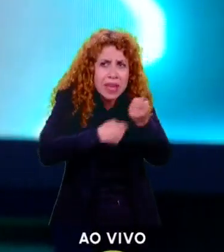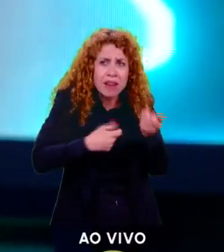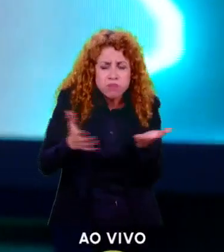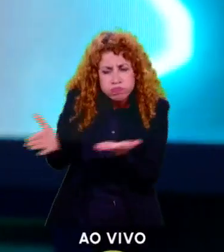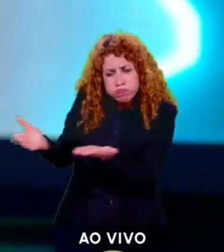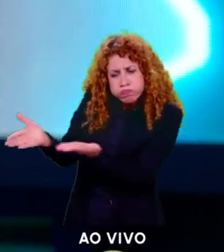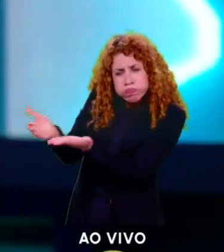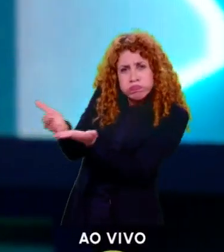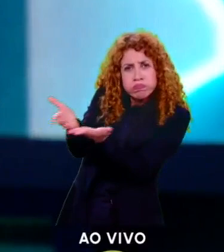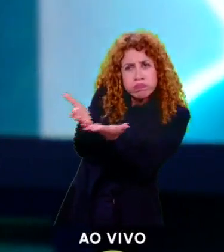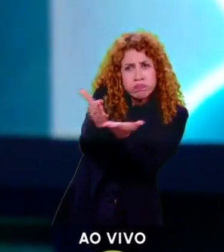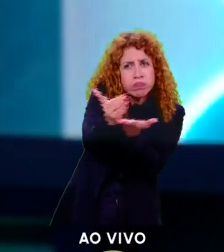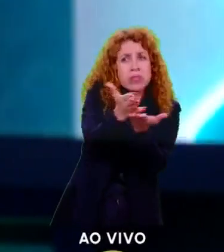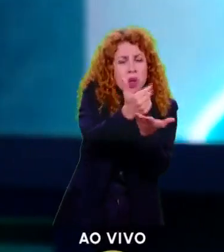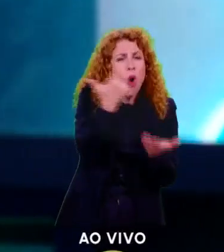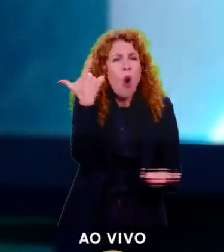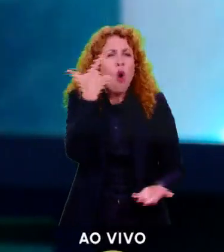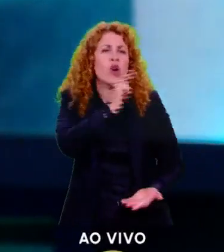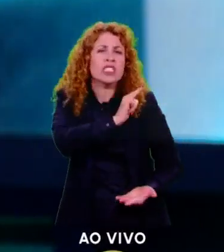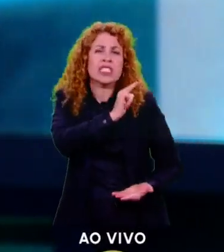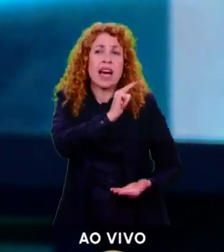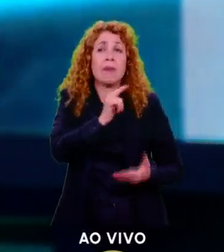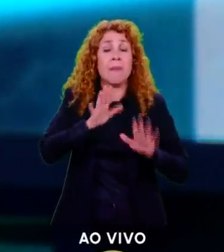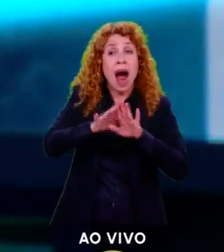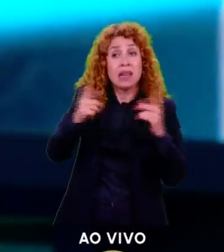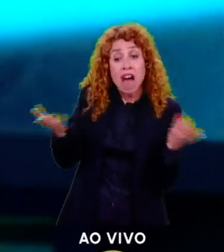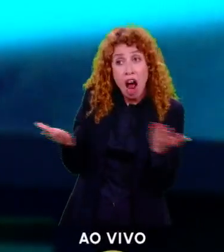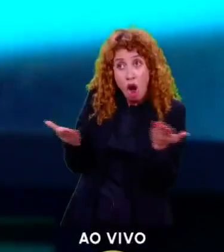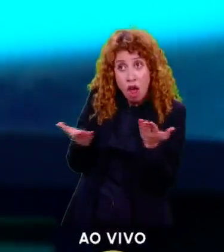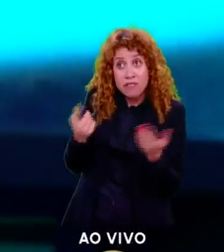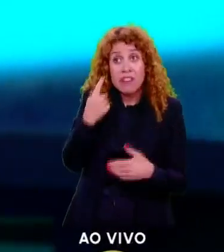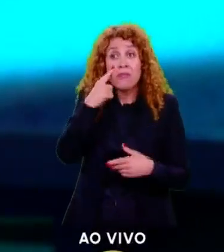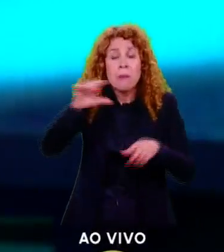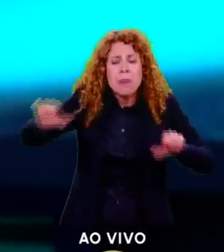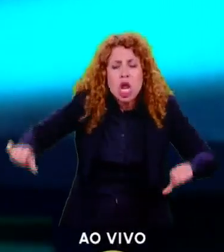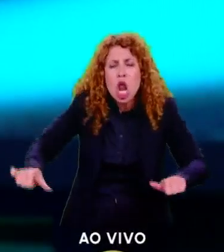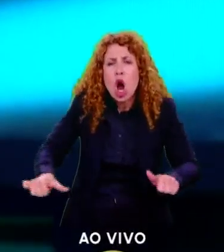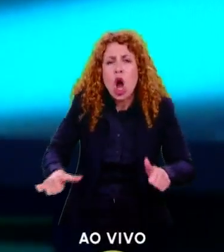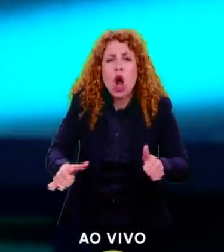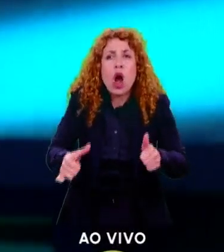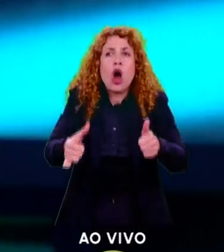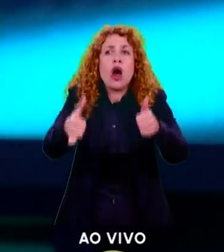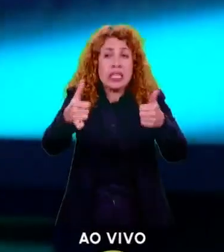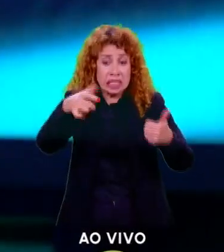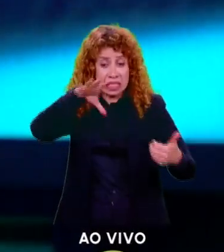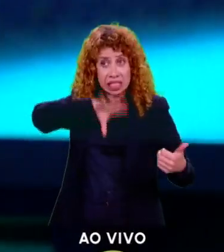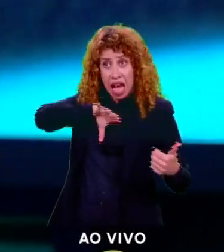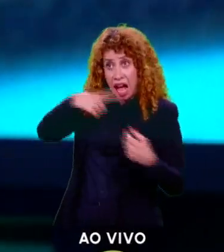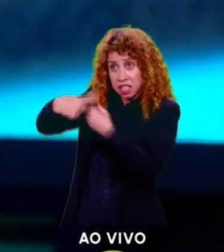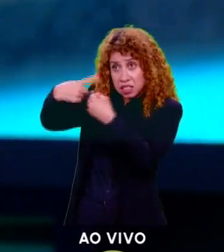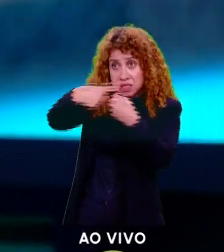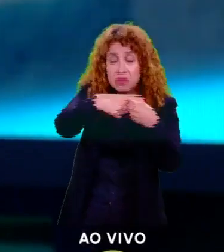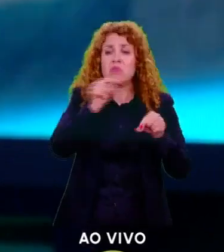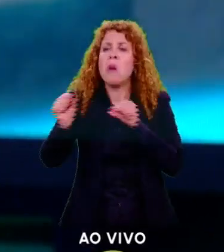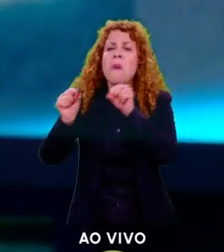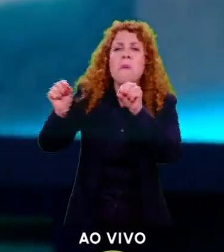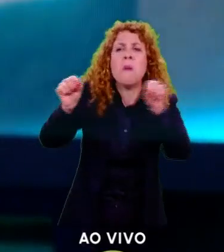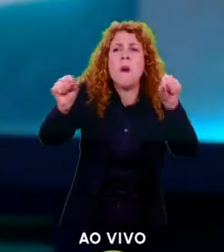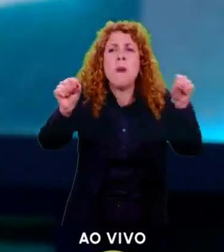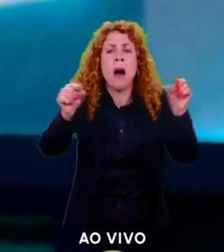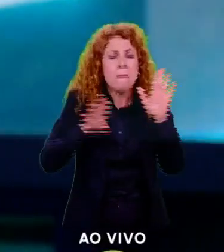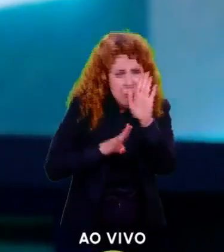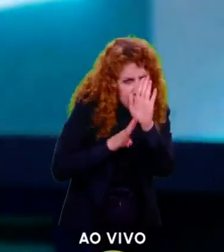entendo eu que tudo melhorou nos municípios especial com essa renda extra que foi projetada no município